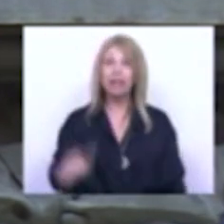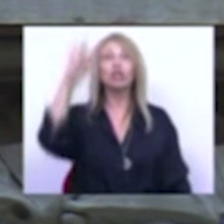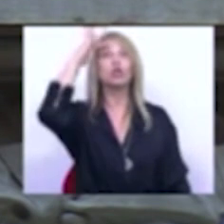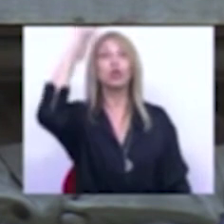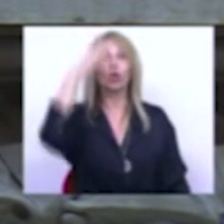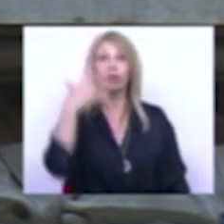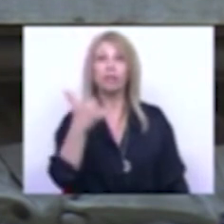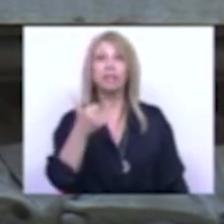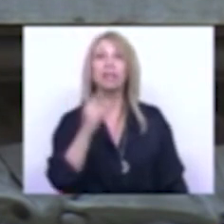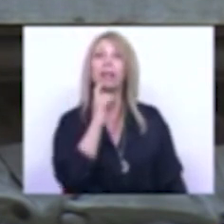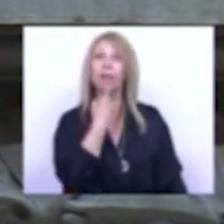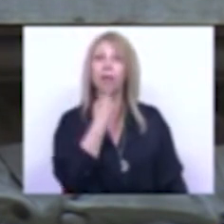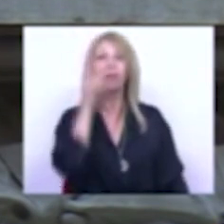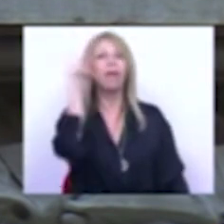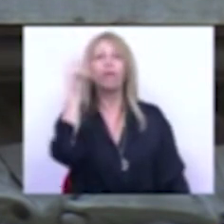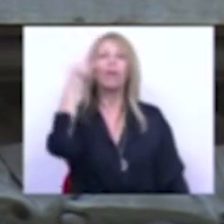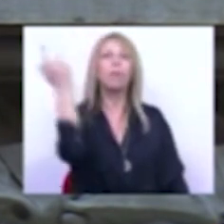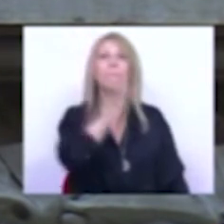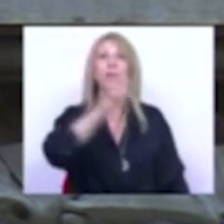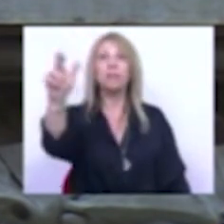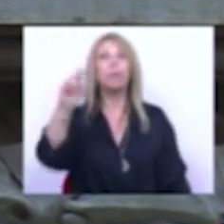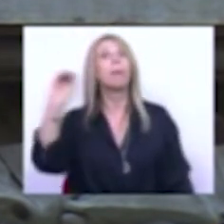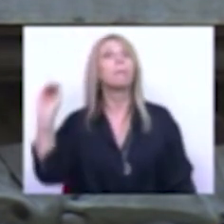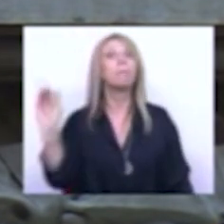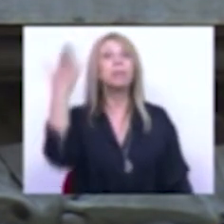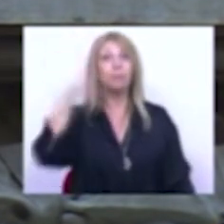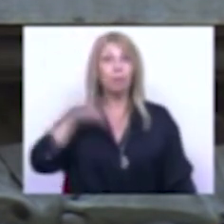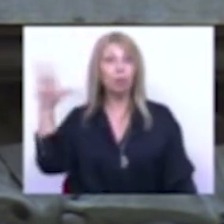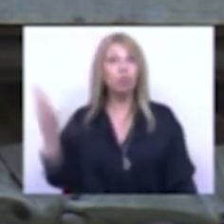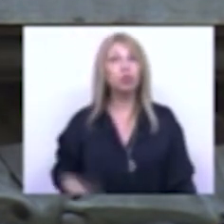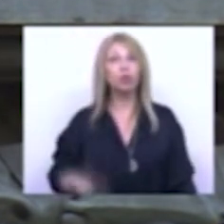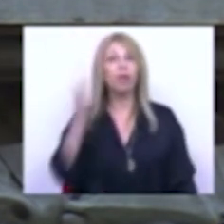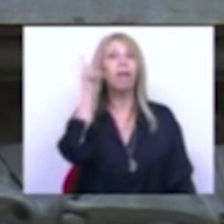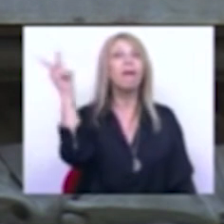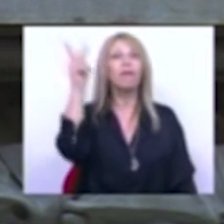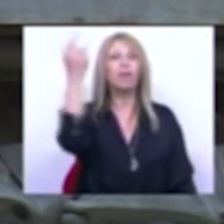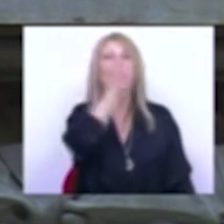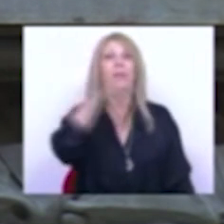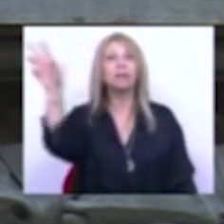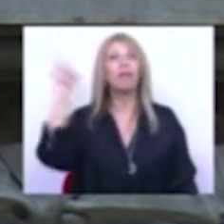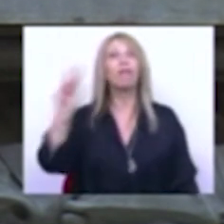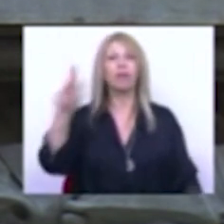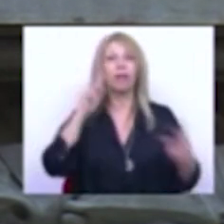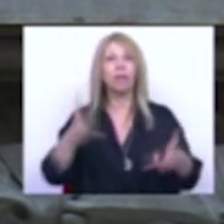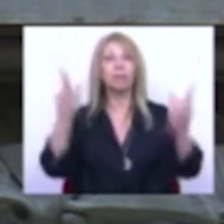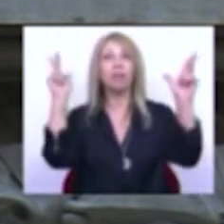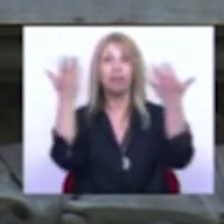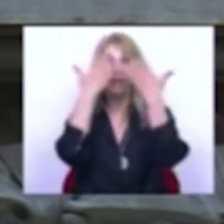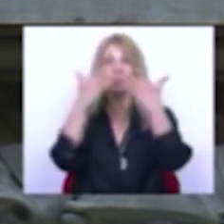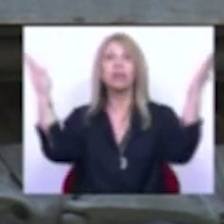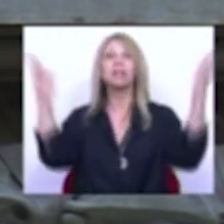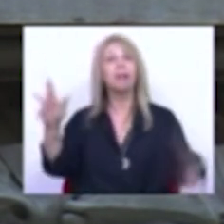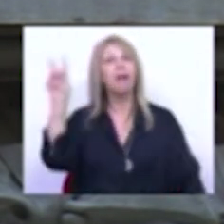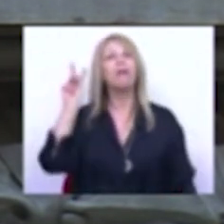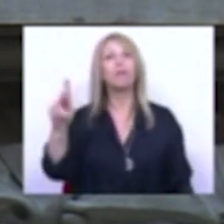viva sempre, mas sobretudo para que Portugal viva sempre. Vivam a liberdade e a democracia, viva